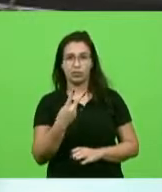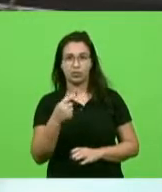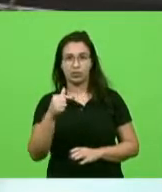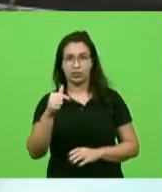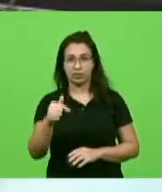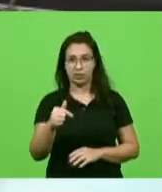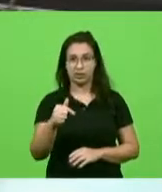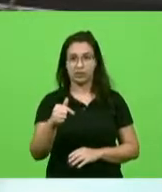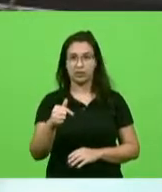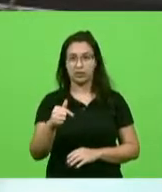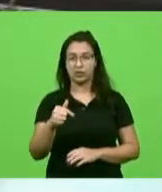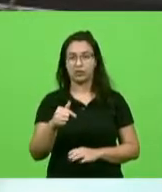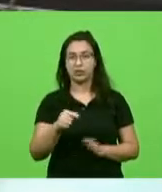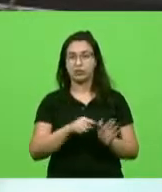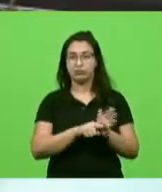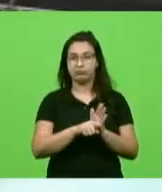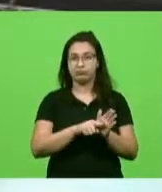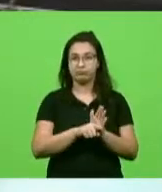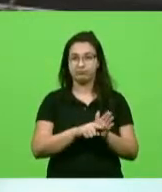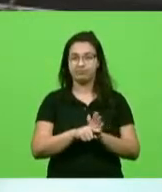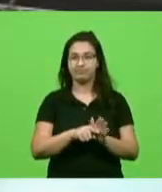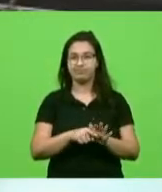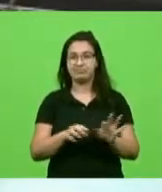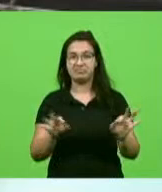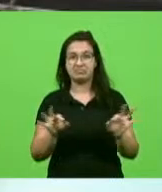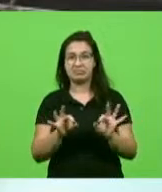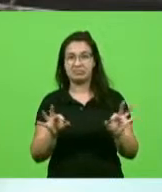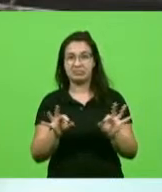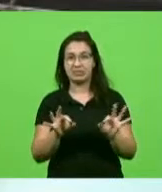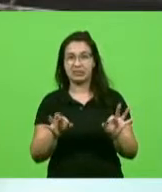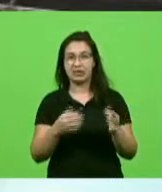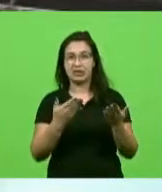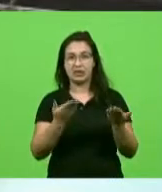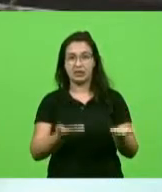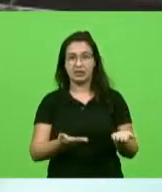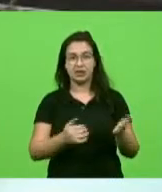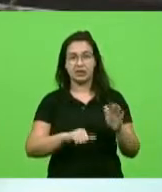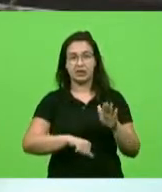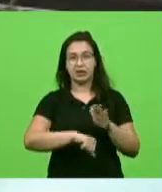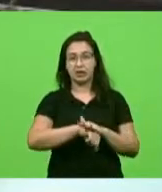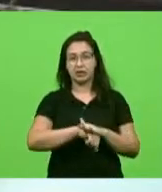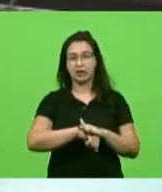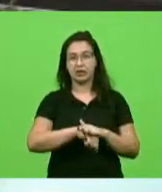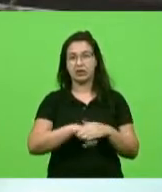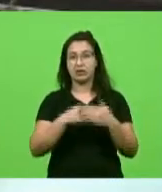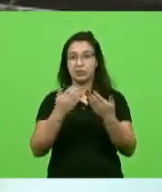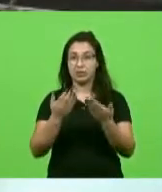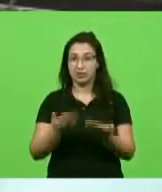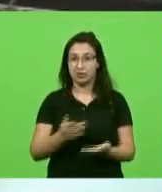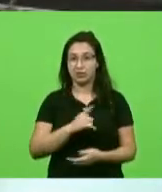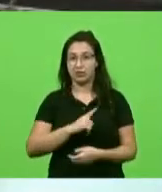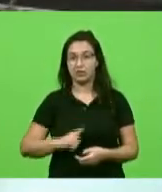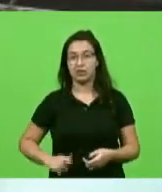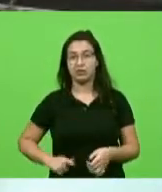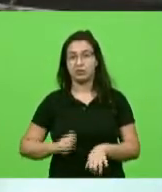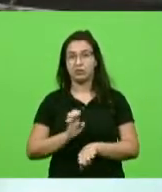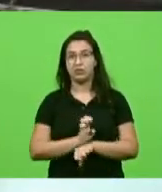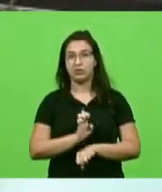1427/DF, a inexistência da prática ilegal por parte do governador do Estado.